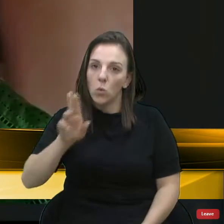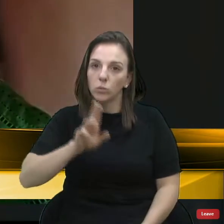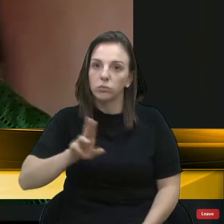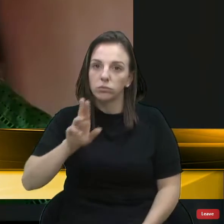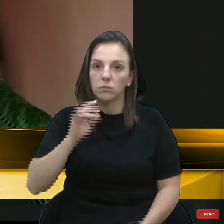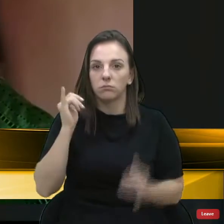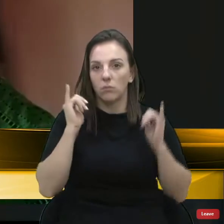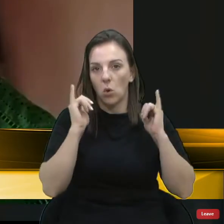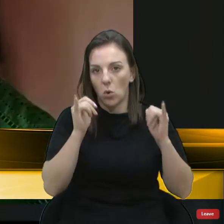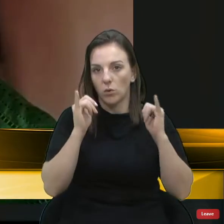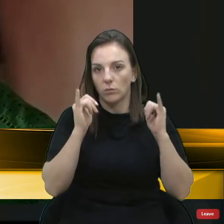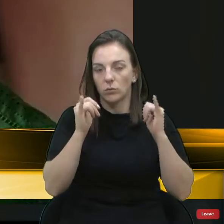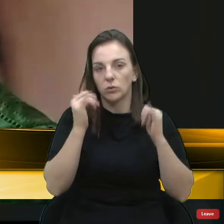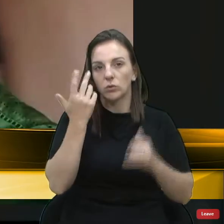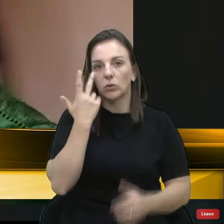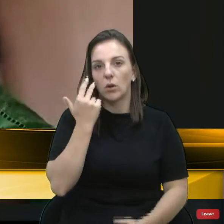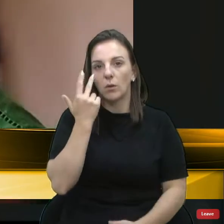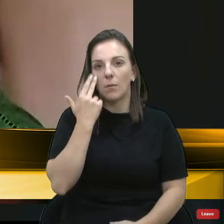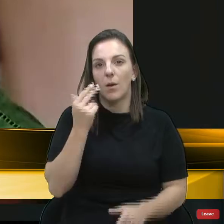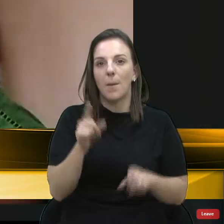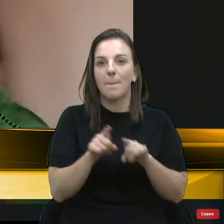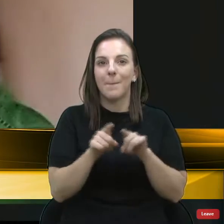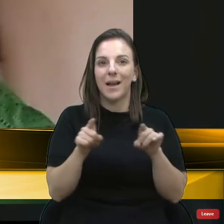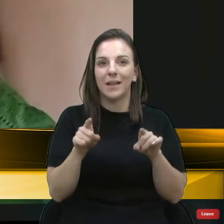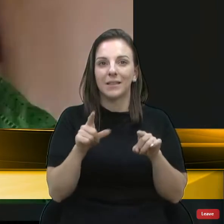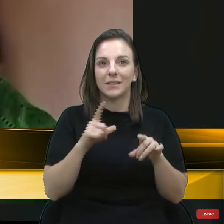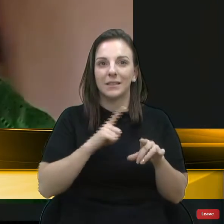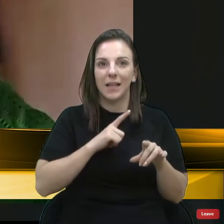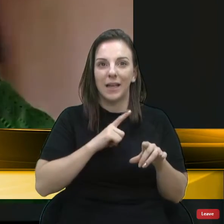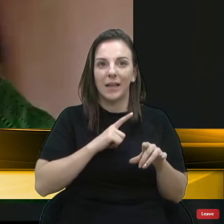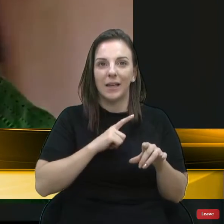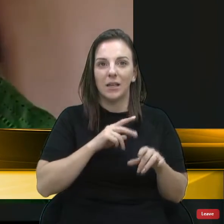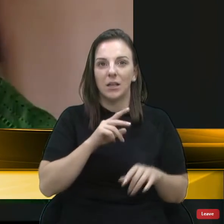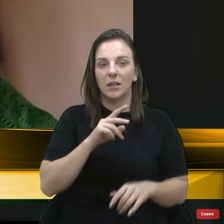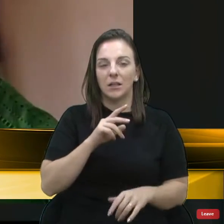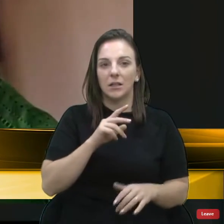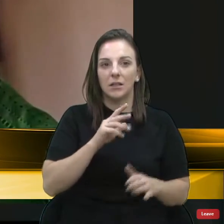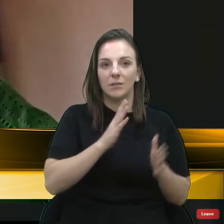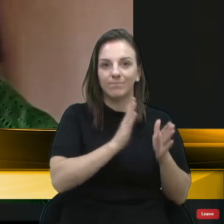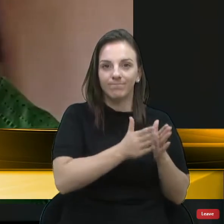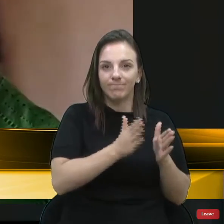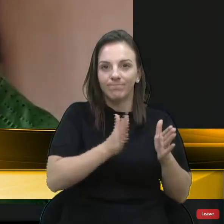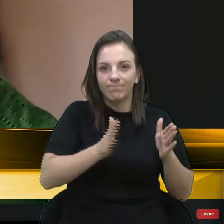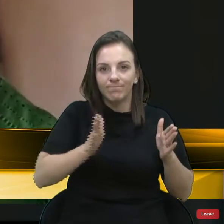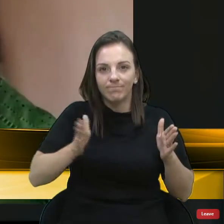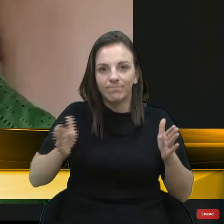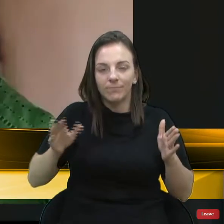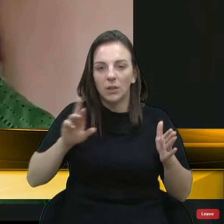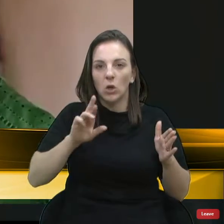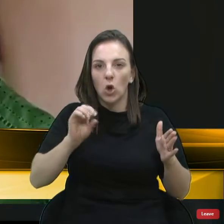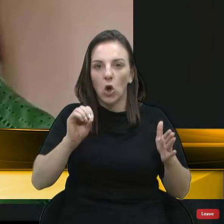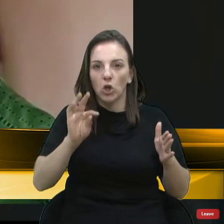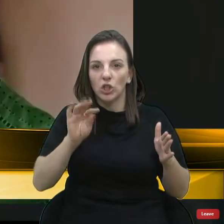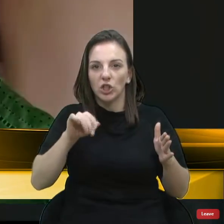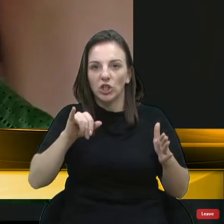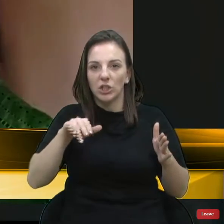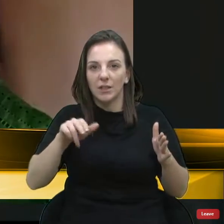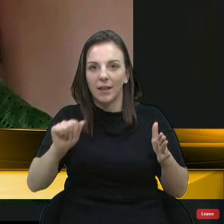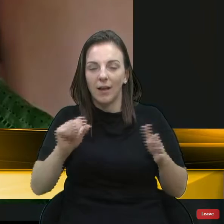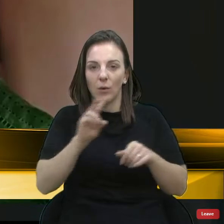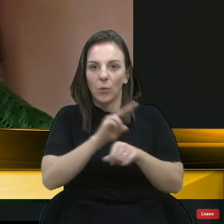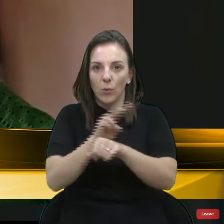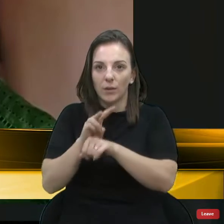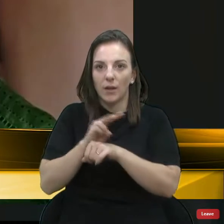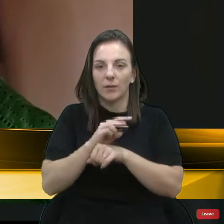forma autônoma, mas elas são movidas por uma série de rotinas, de cuidados, né? E naquela época, então, o que esse grupo